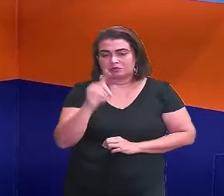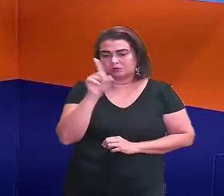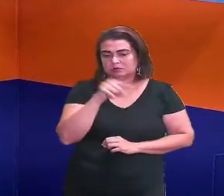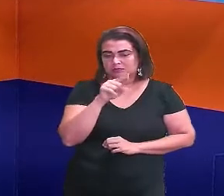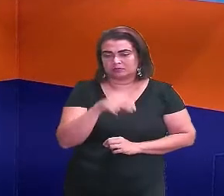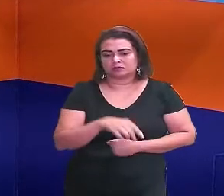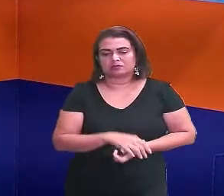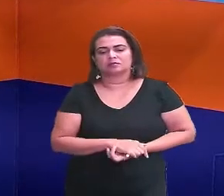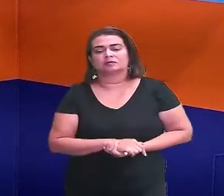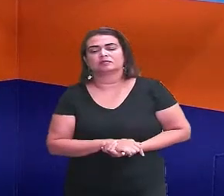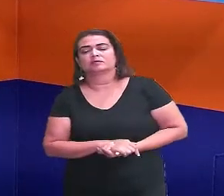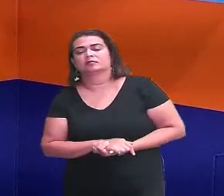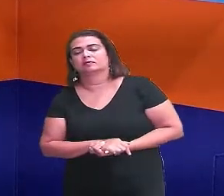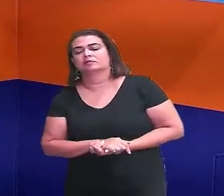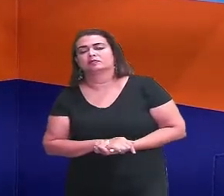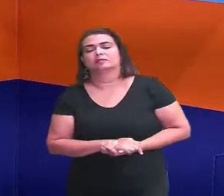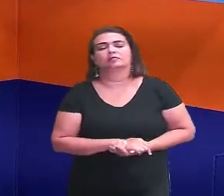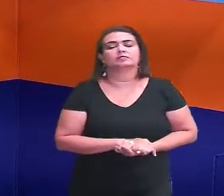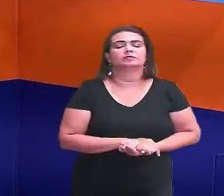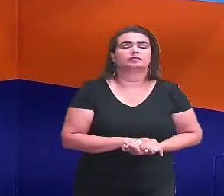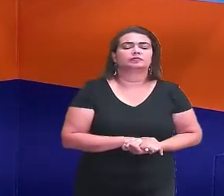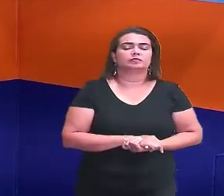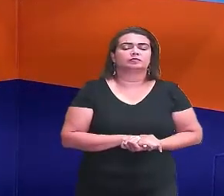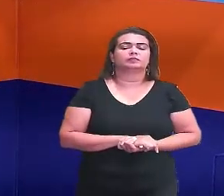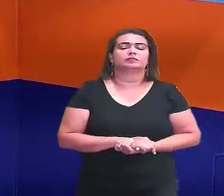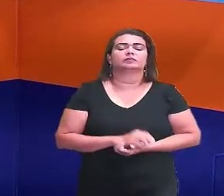X nessa palavrinha aqui,